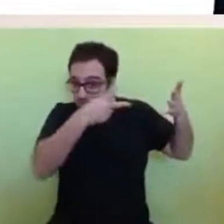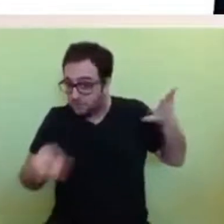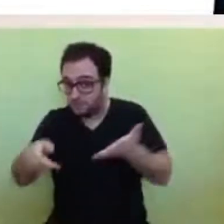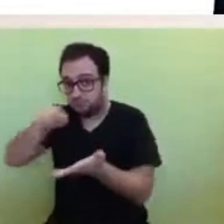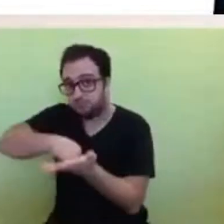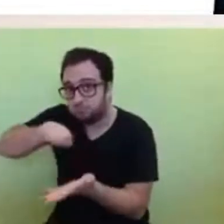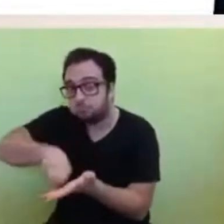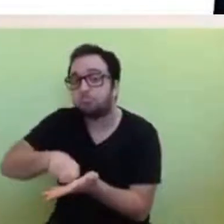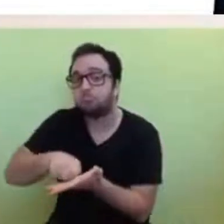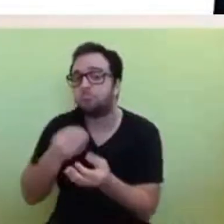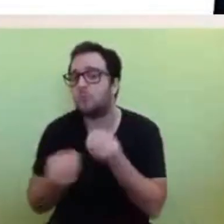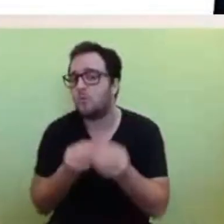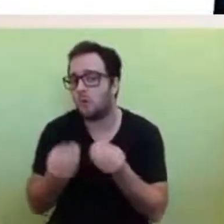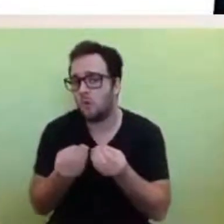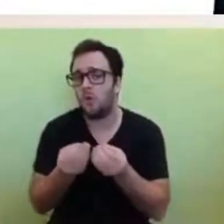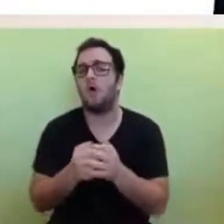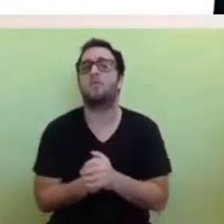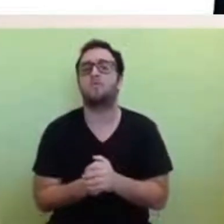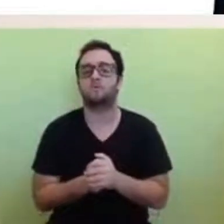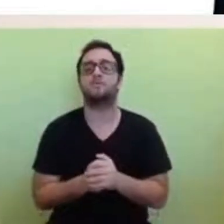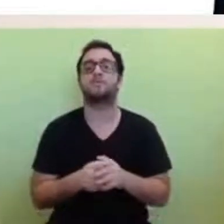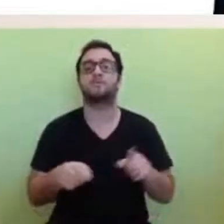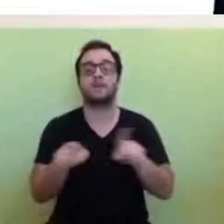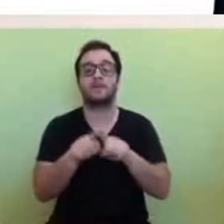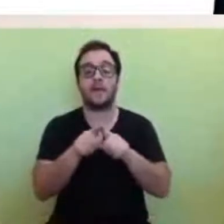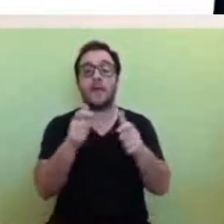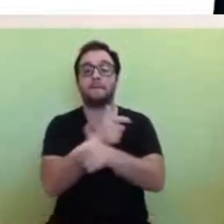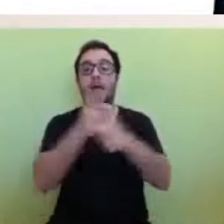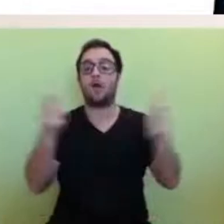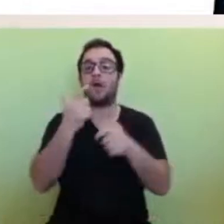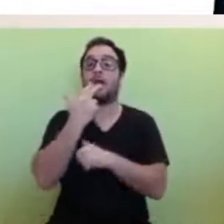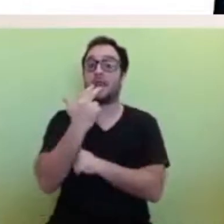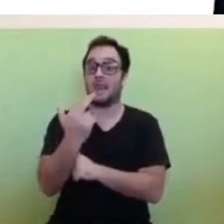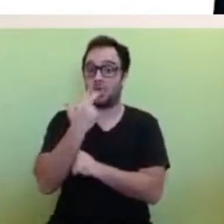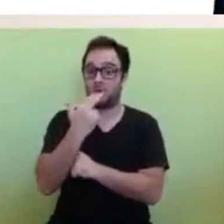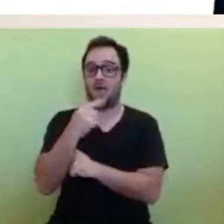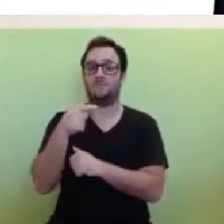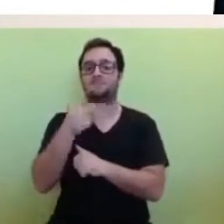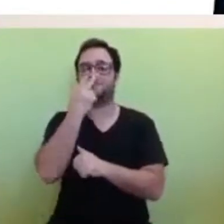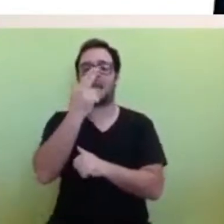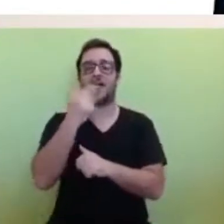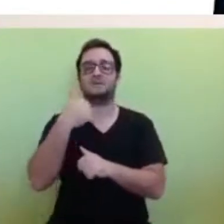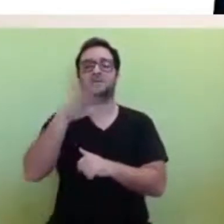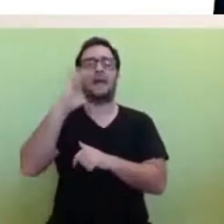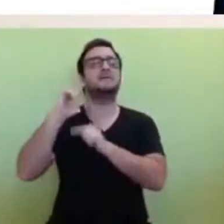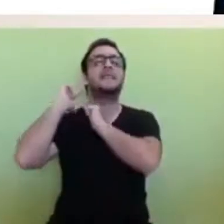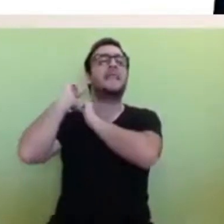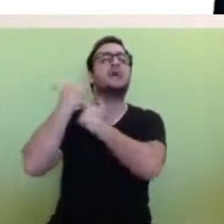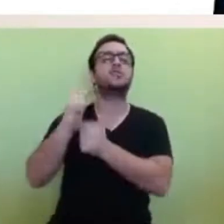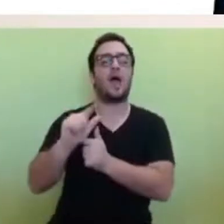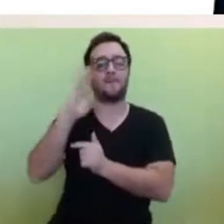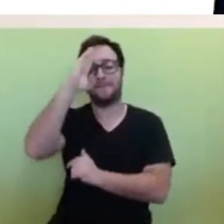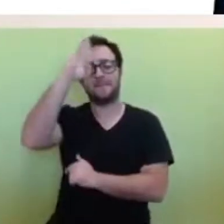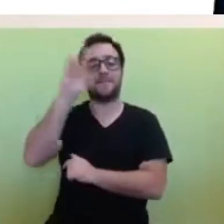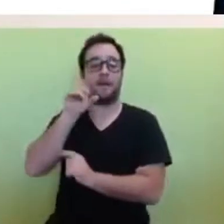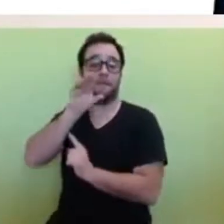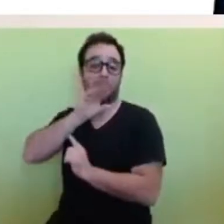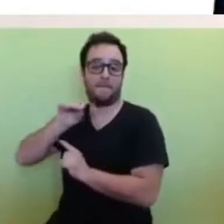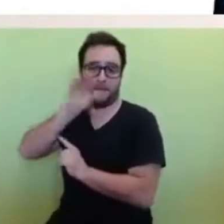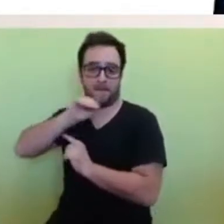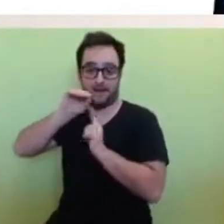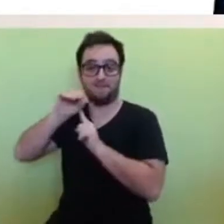oral, assim como a língua de sinais. Poucas são as línguas que têm, na verdade, uma escrita